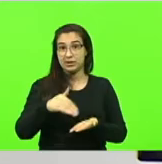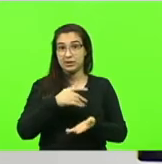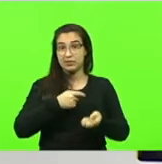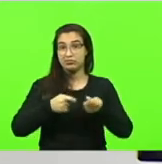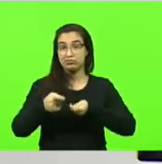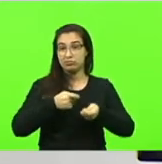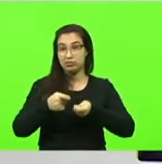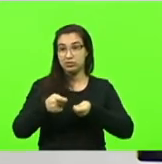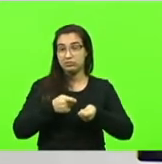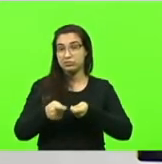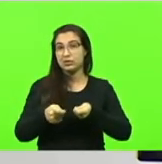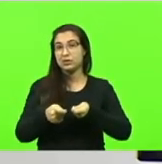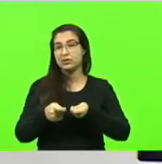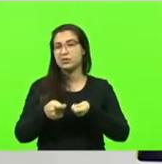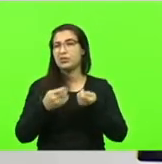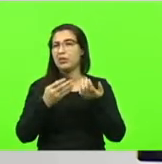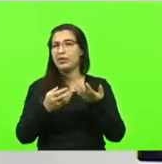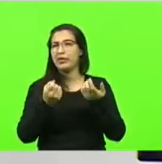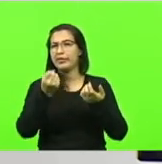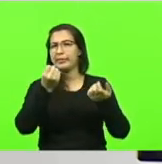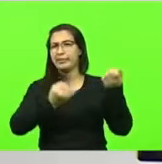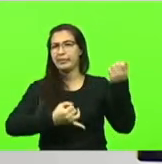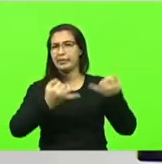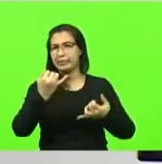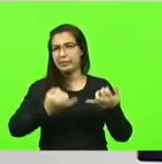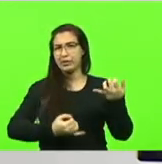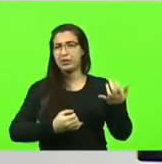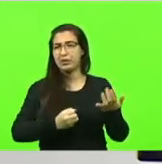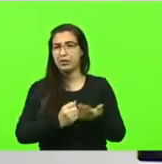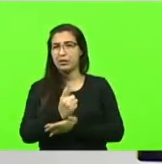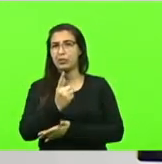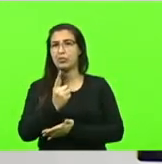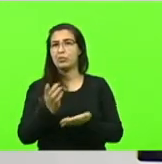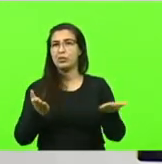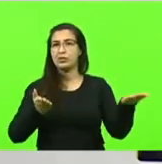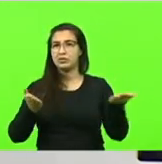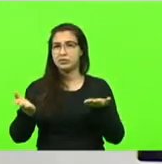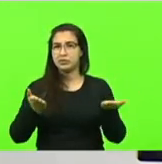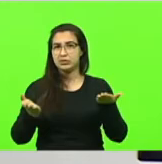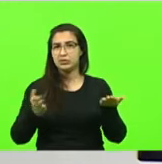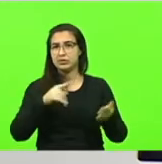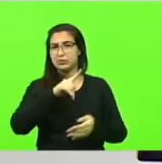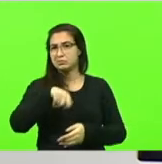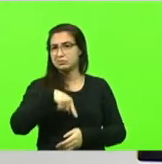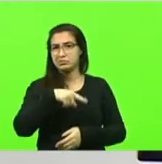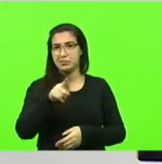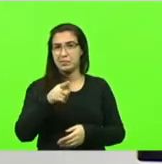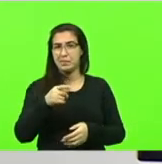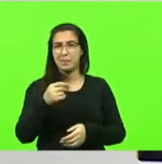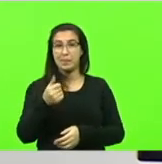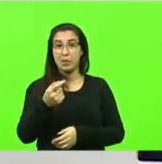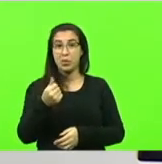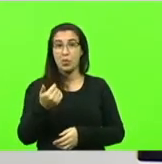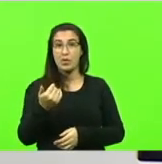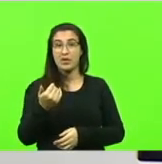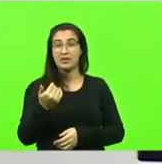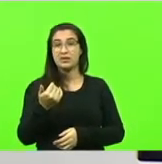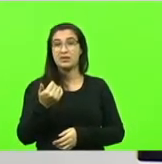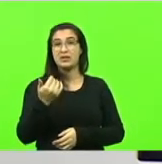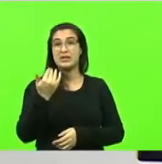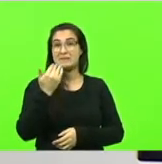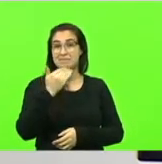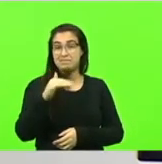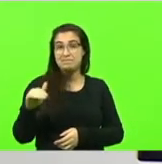administração, quando ele justifica essa compra com dispensa de licitação de quase R$500.000 de um